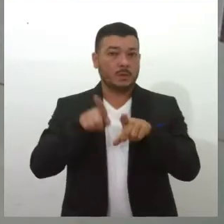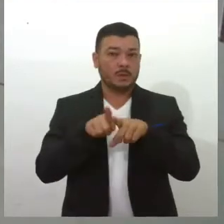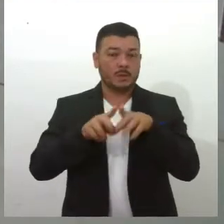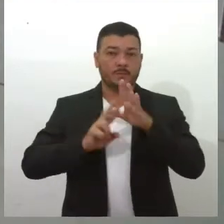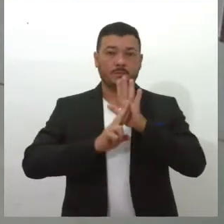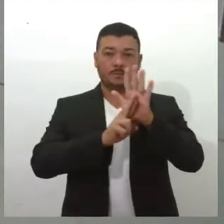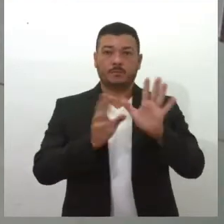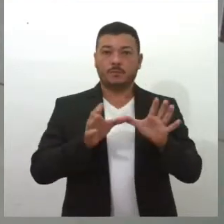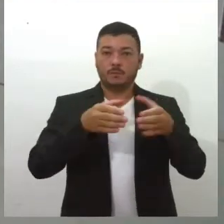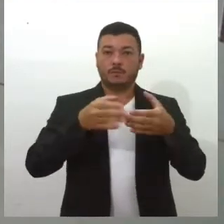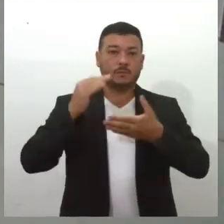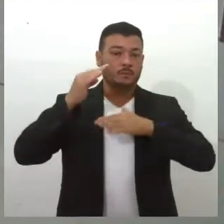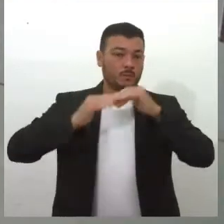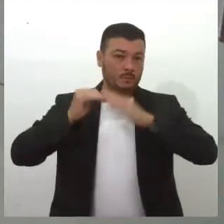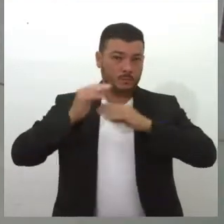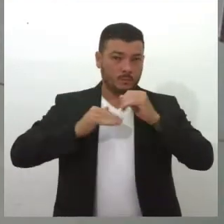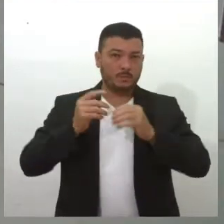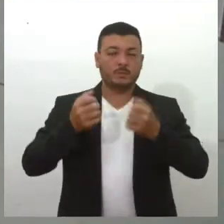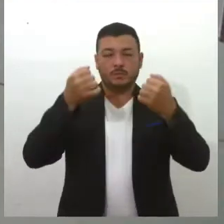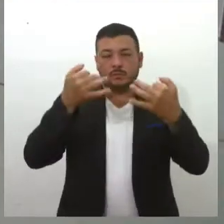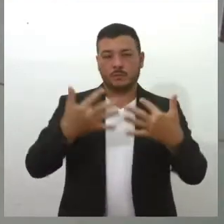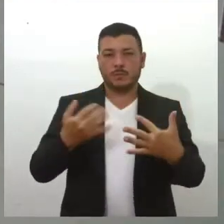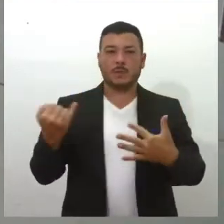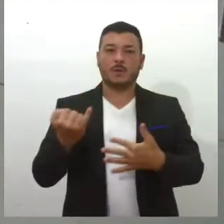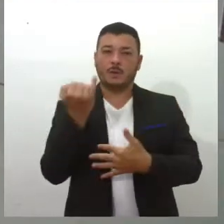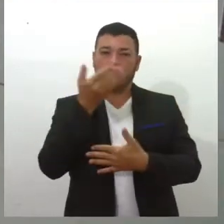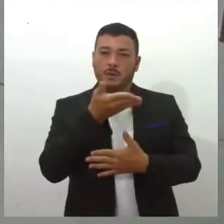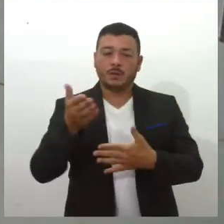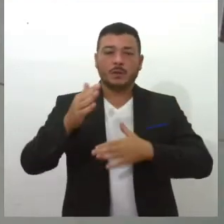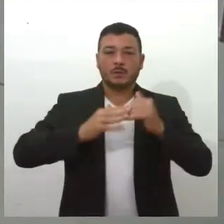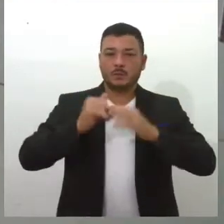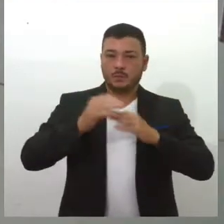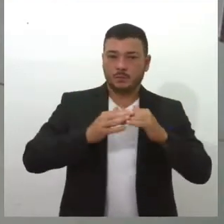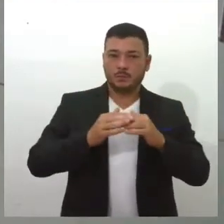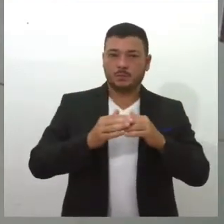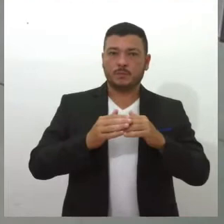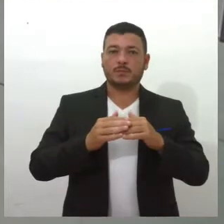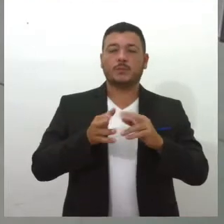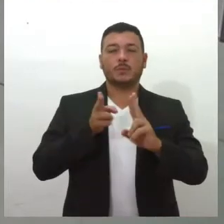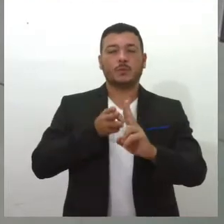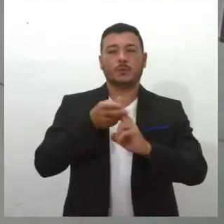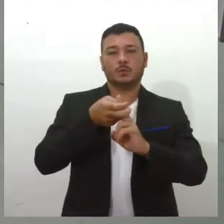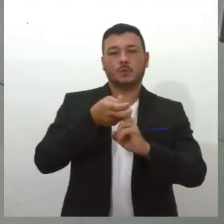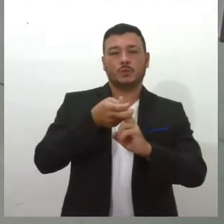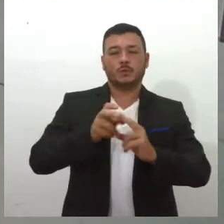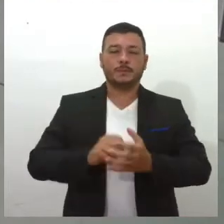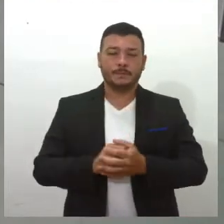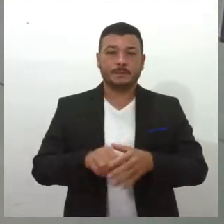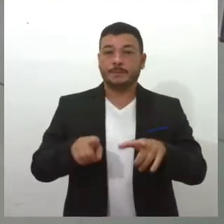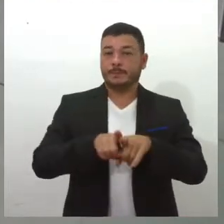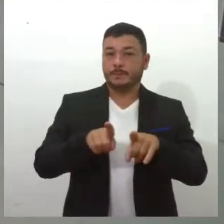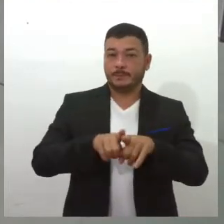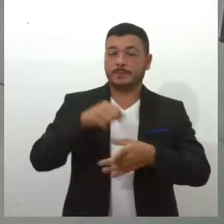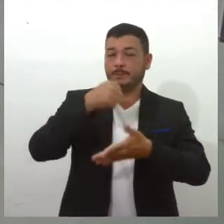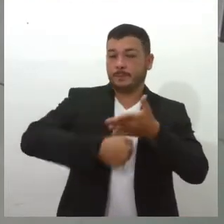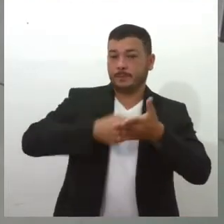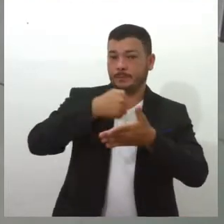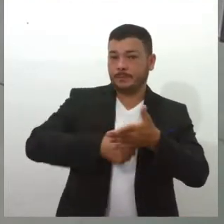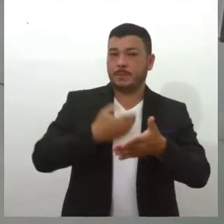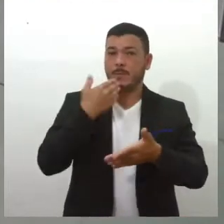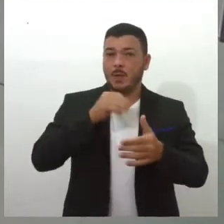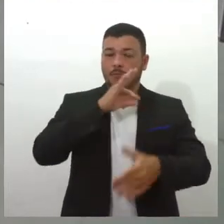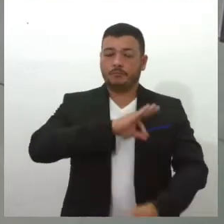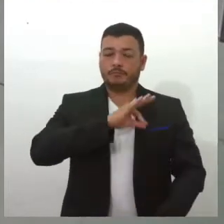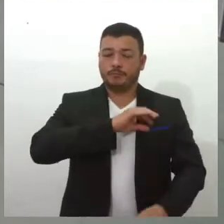da categoria falaram sobre a importância desses profissionais no Sistema Único de Saúde e também reivindicaram melhores condições